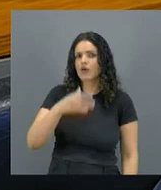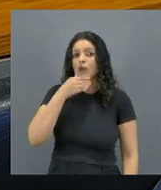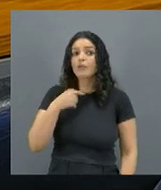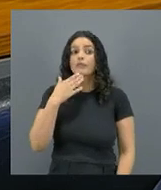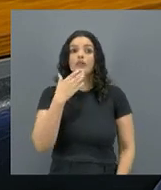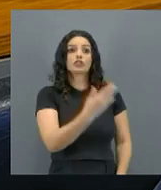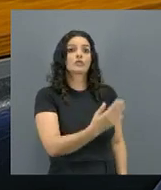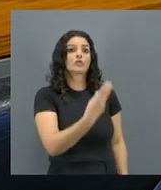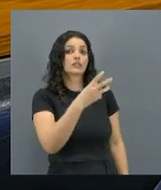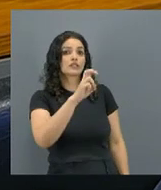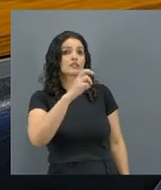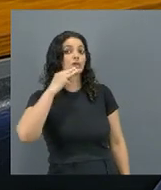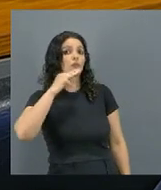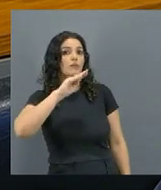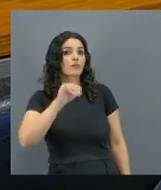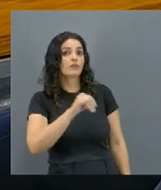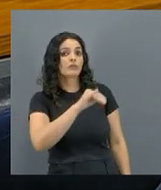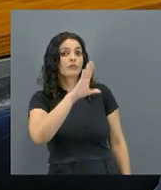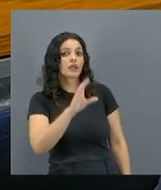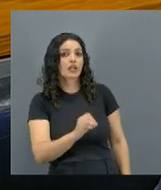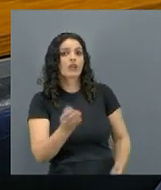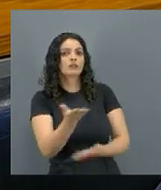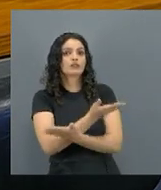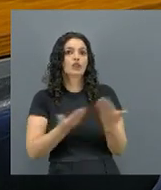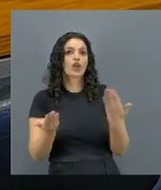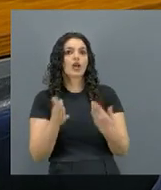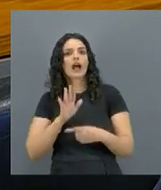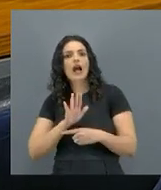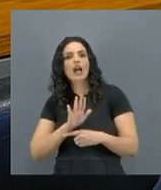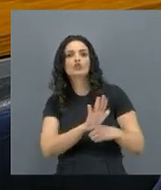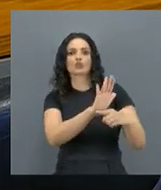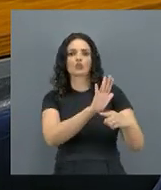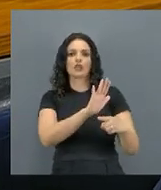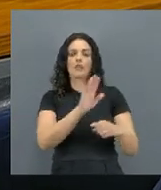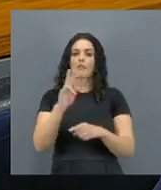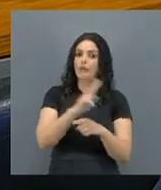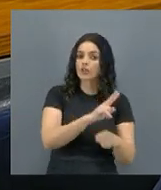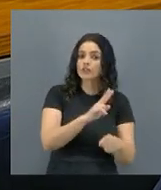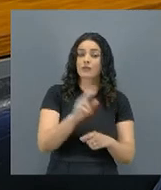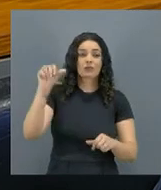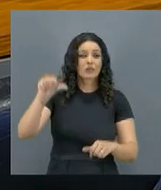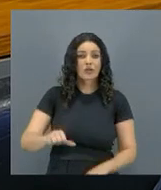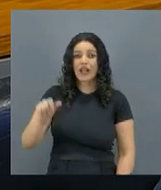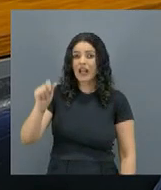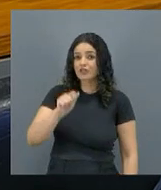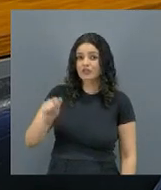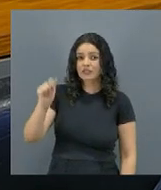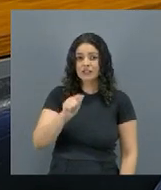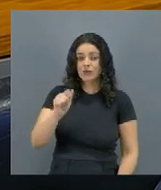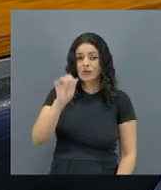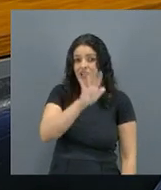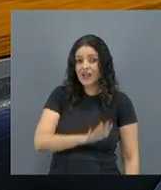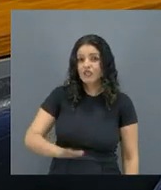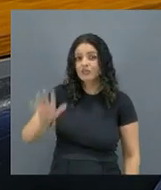pedido 35 milhões de reais em troca de ajuda e proteção. Para piorar, o presidente da Associação Nacional de